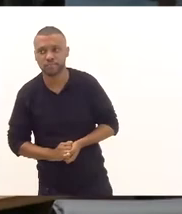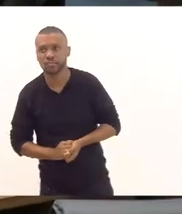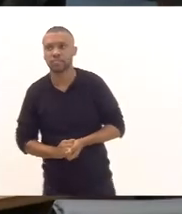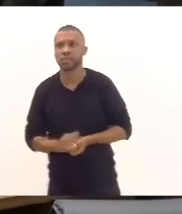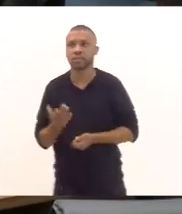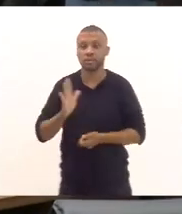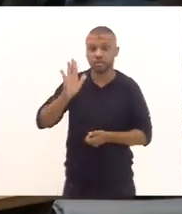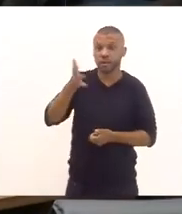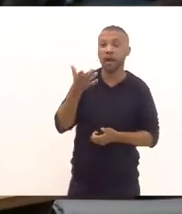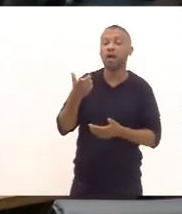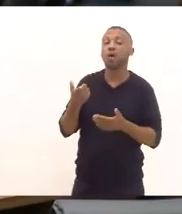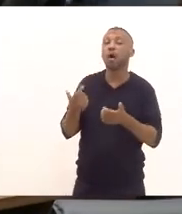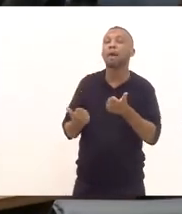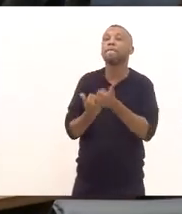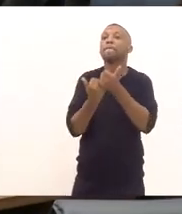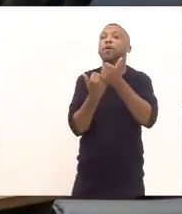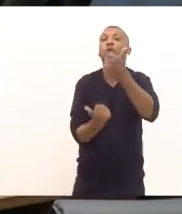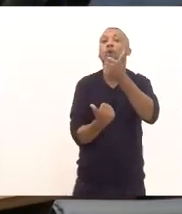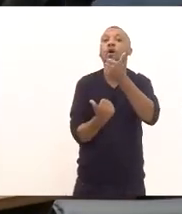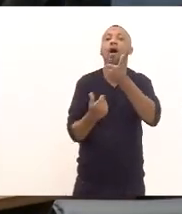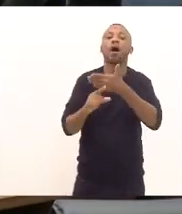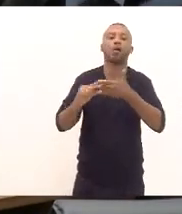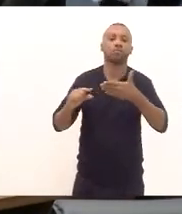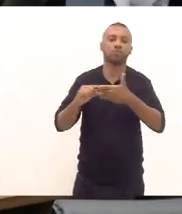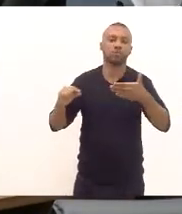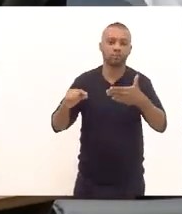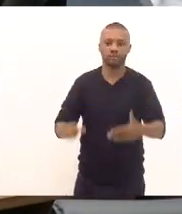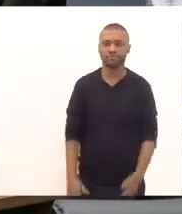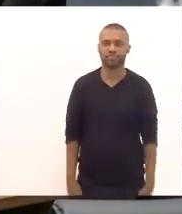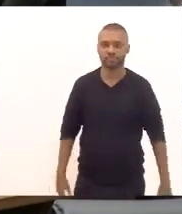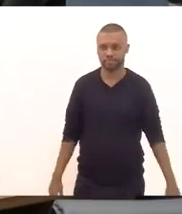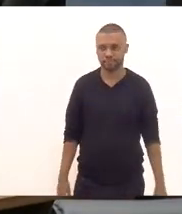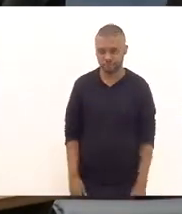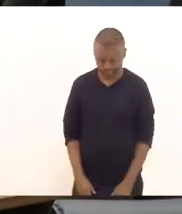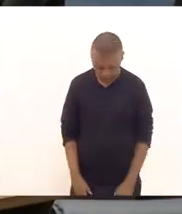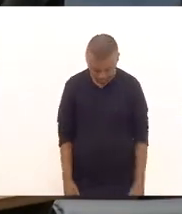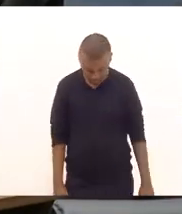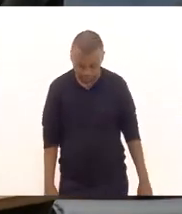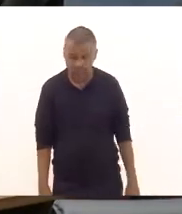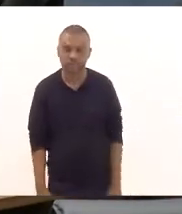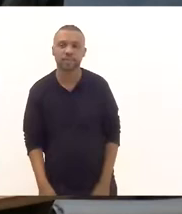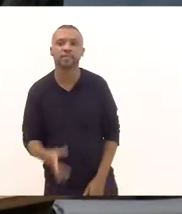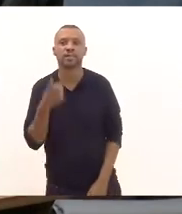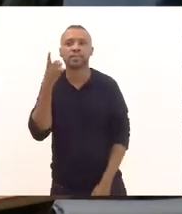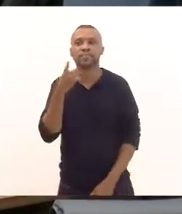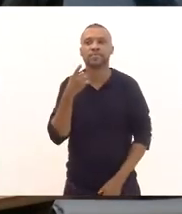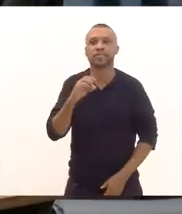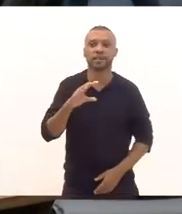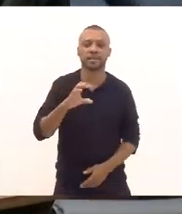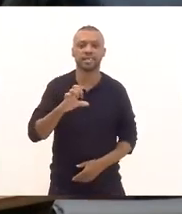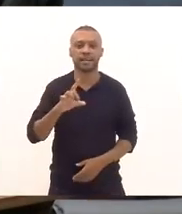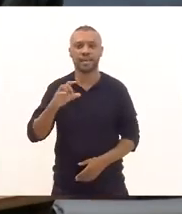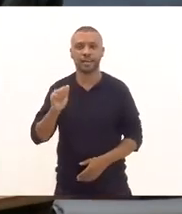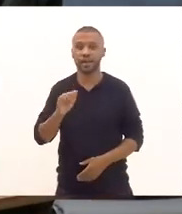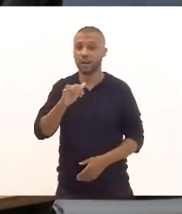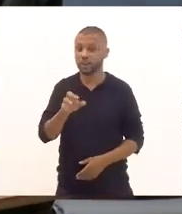e co-autor e o horário ta da Célia Jordão